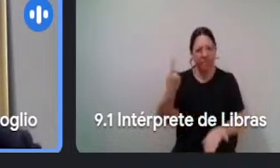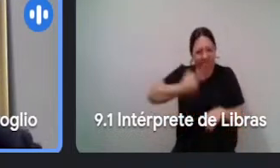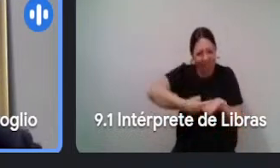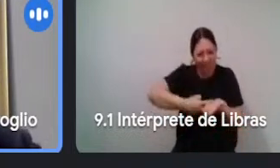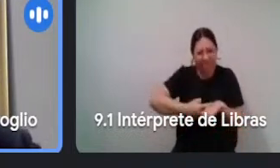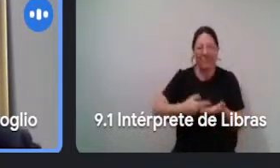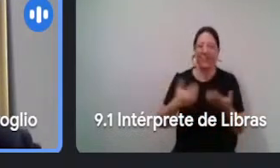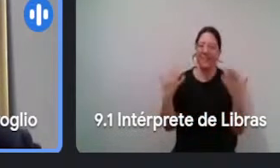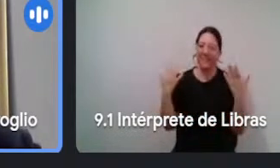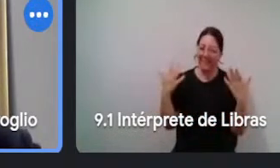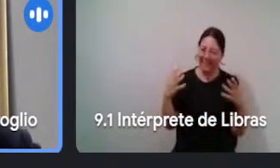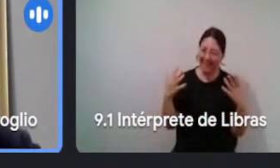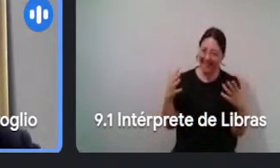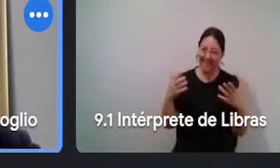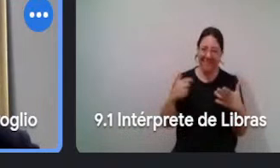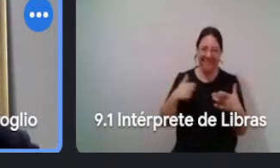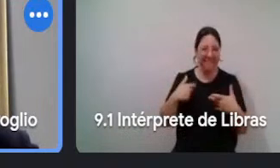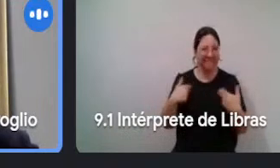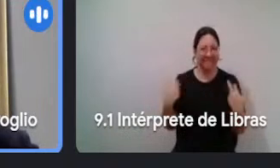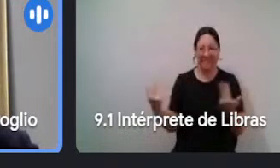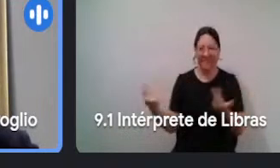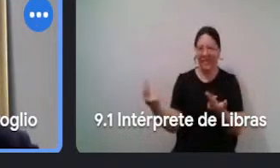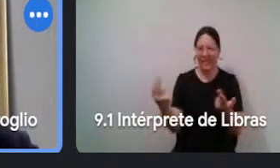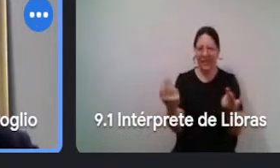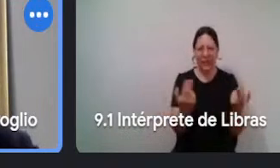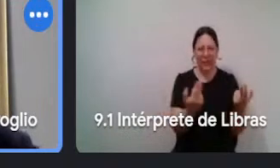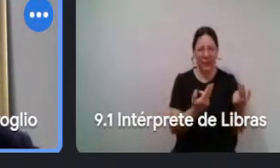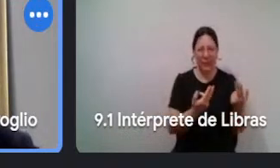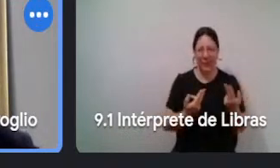minhas palavras de todos os colegas do embargador. Muito